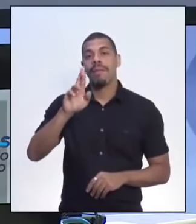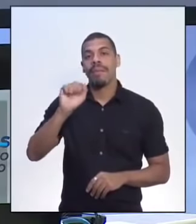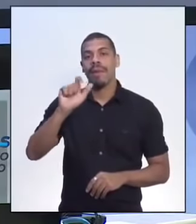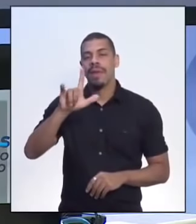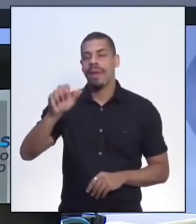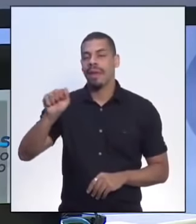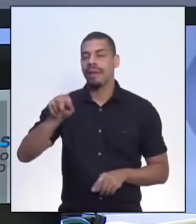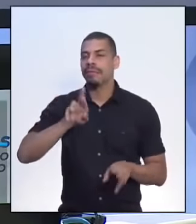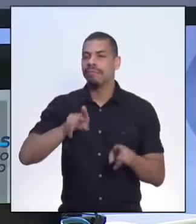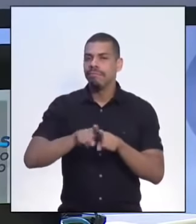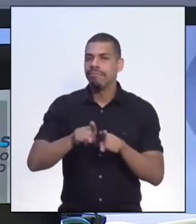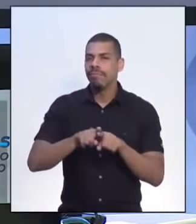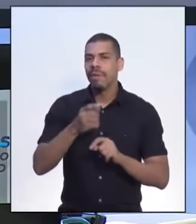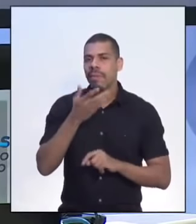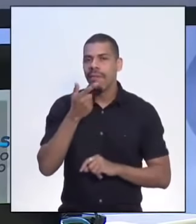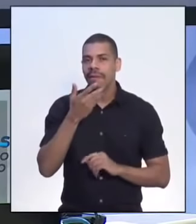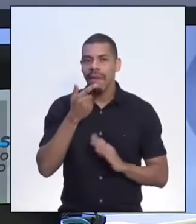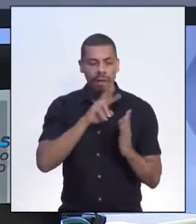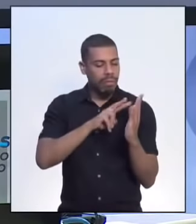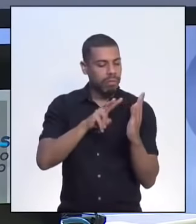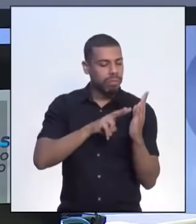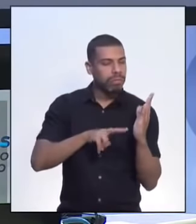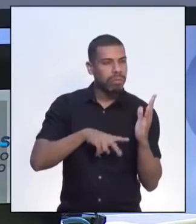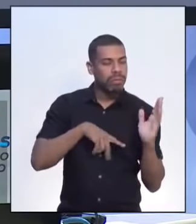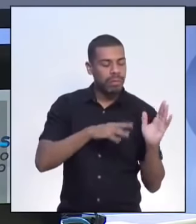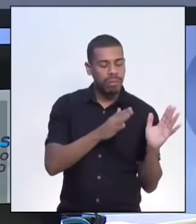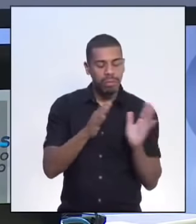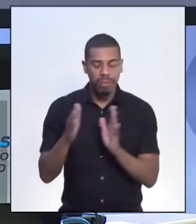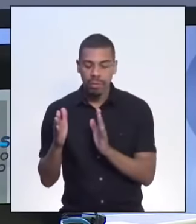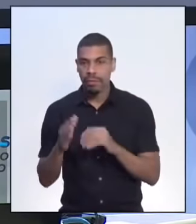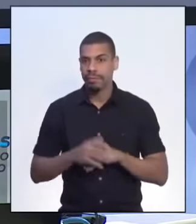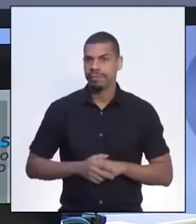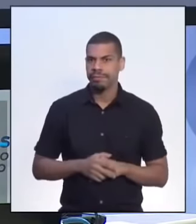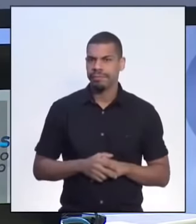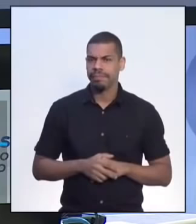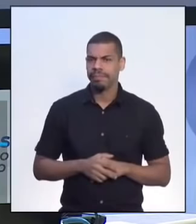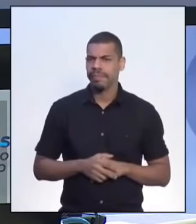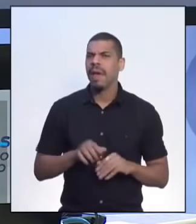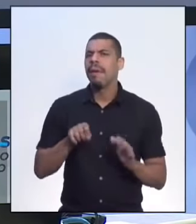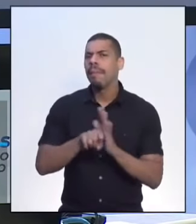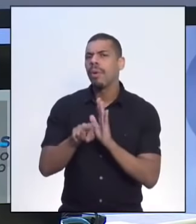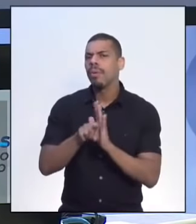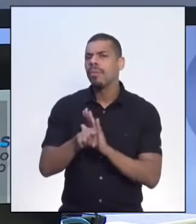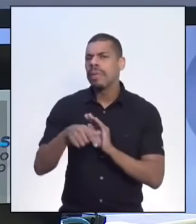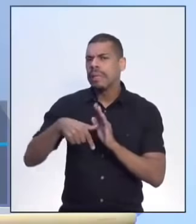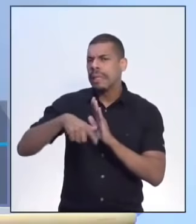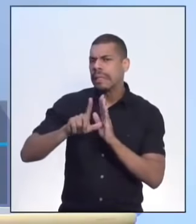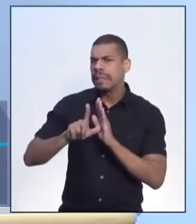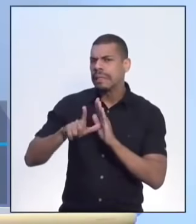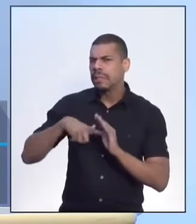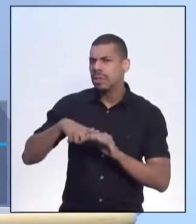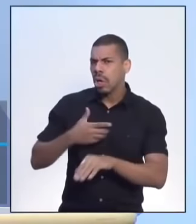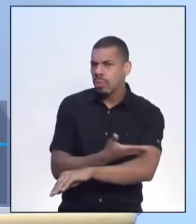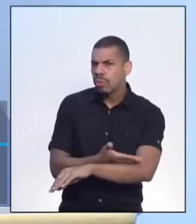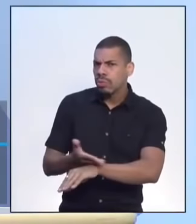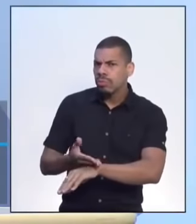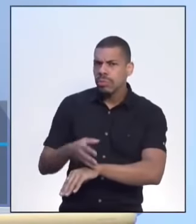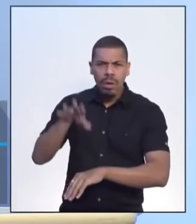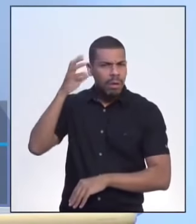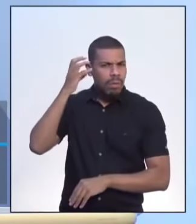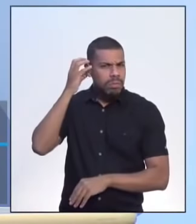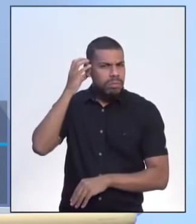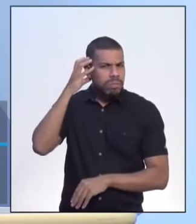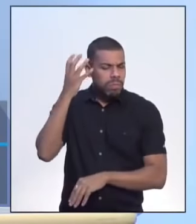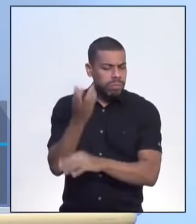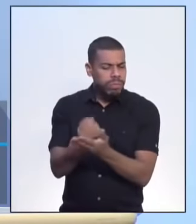na leitura, porque entra num ritmo. Legal. E antes, eles tinham o hábito de ouvir podcast? Olha, deixa eu colocar. A Ingrid falou que sim